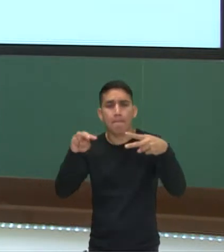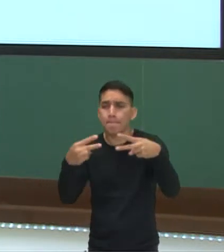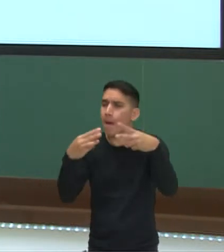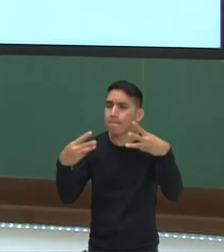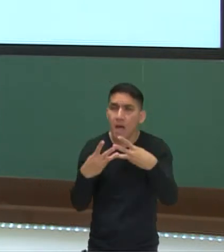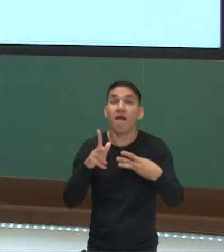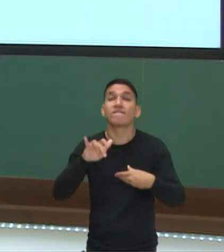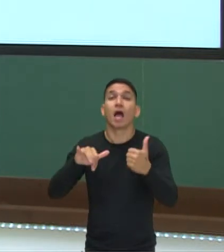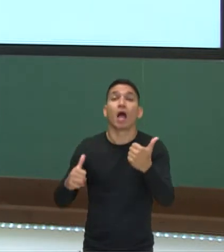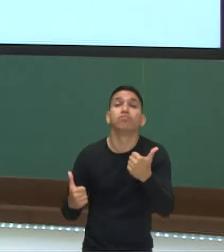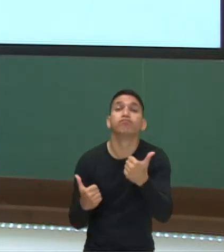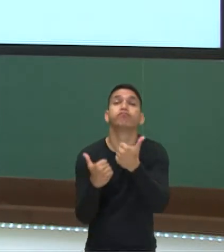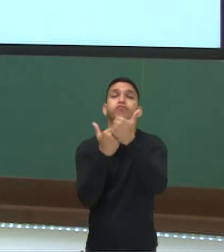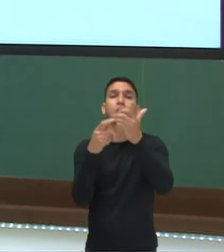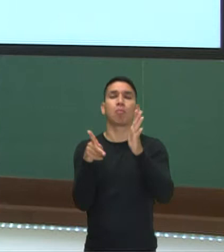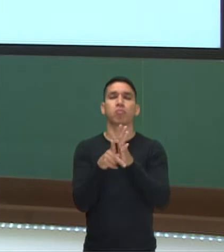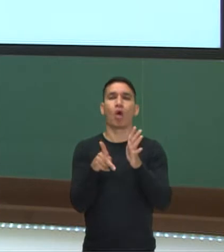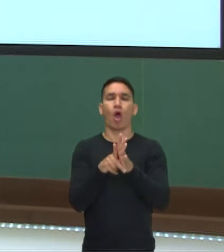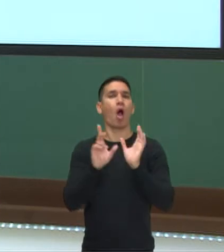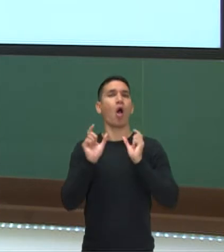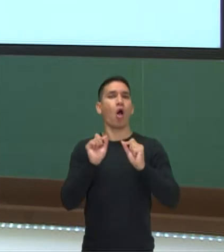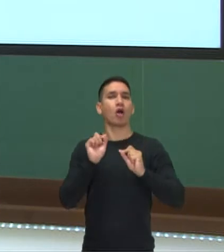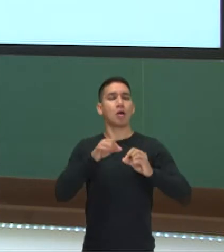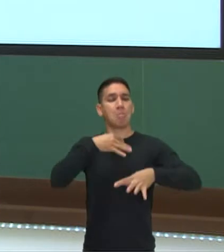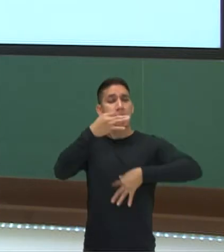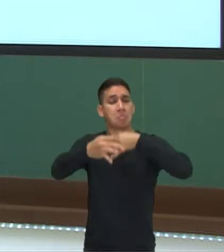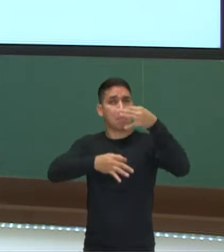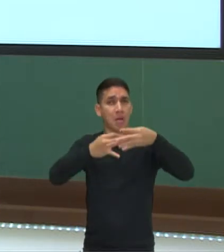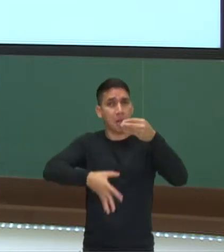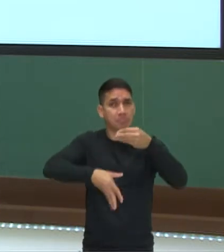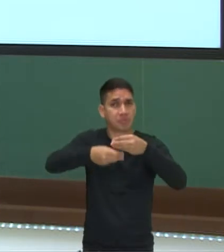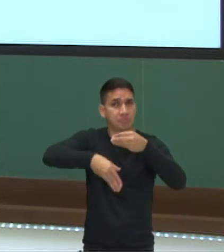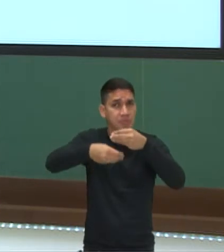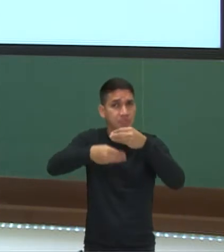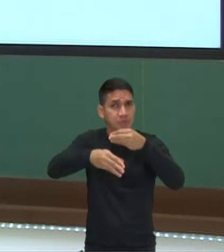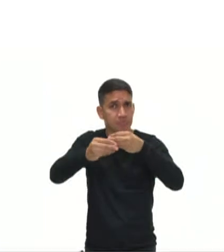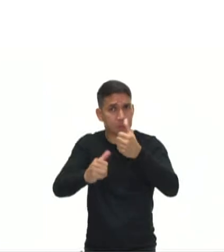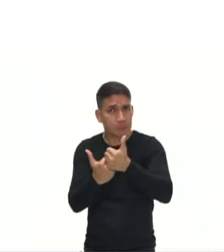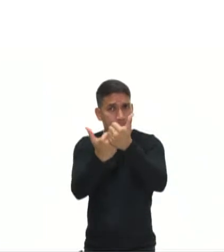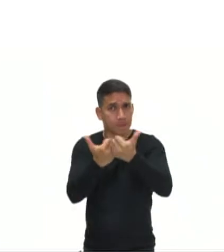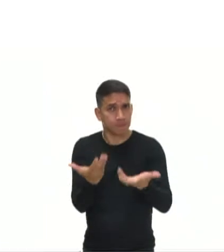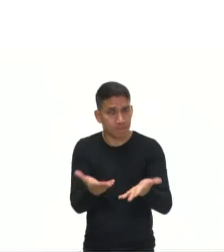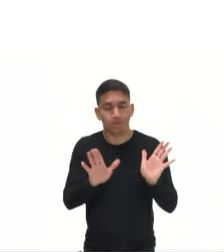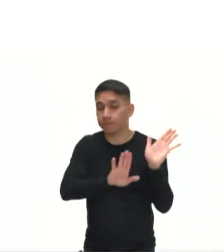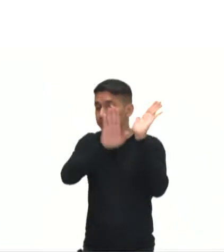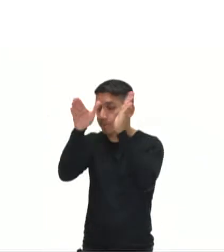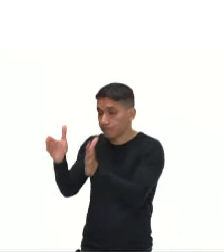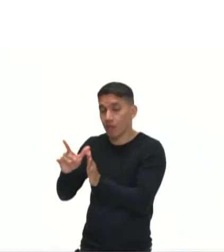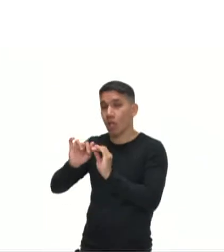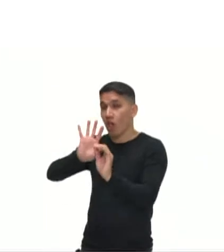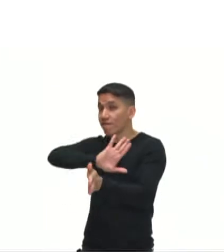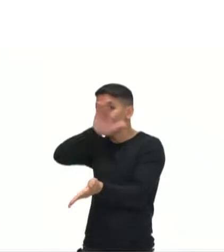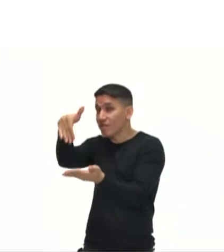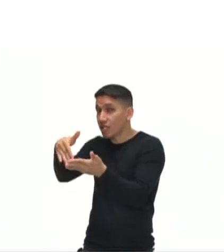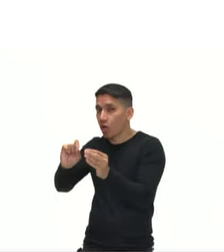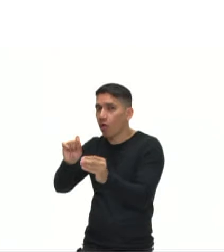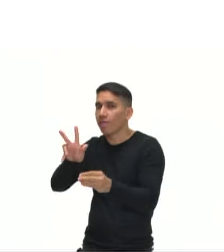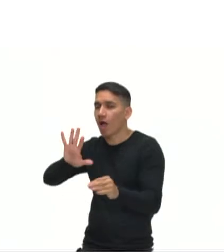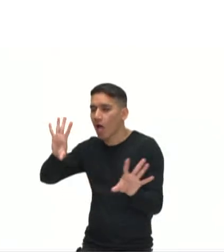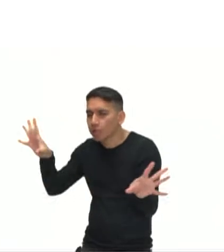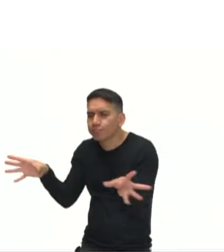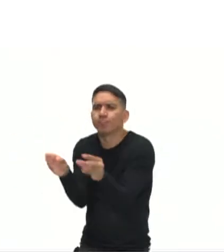vão sustentar, fortalecer a sua tese, a sua opinião. E na conclusão, ele